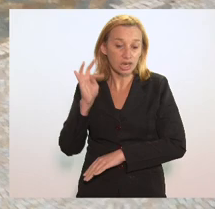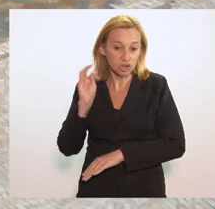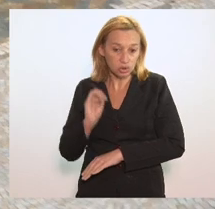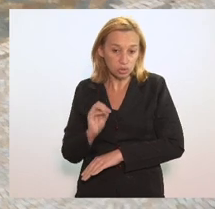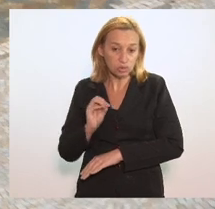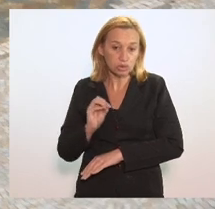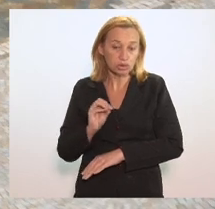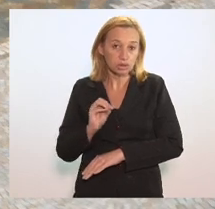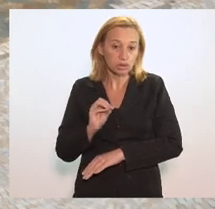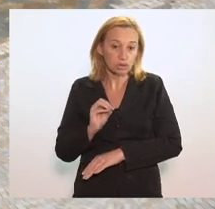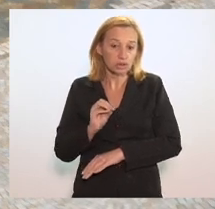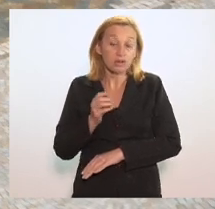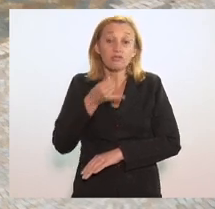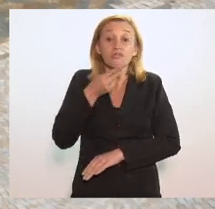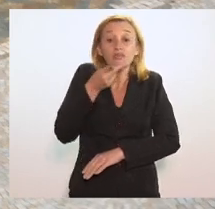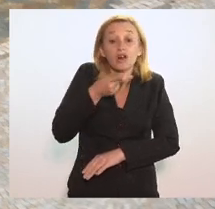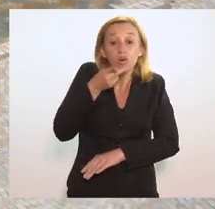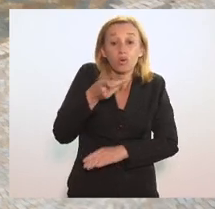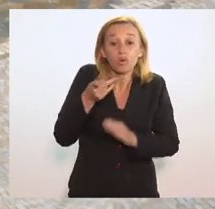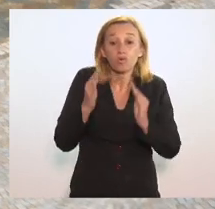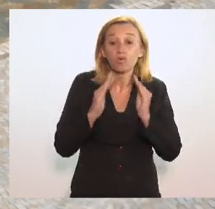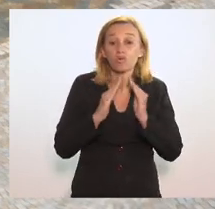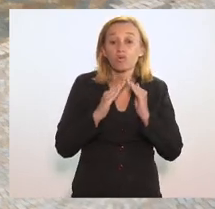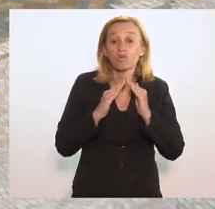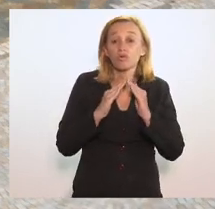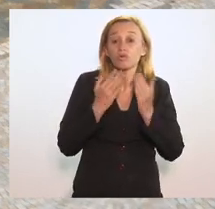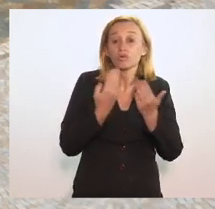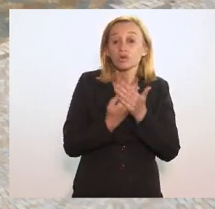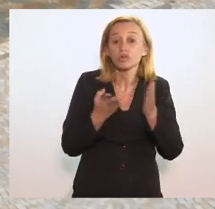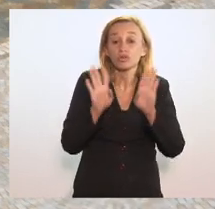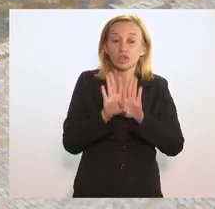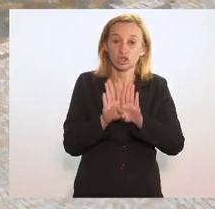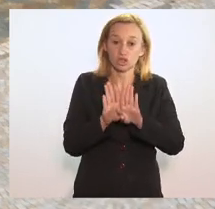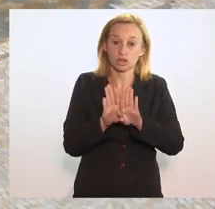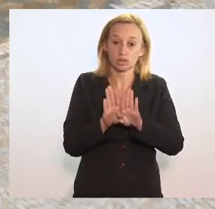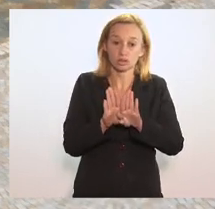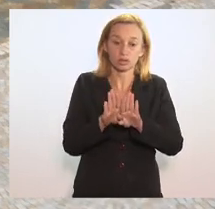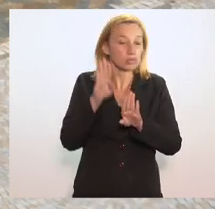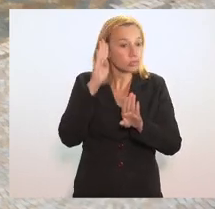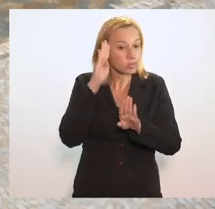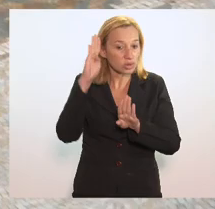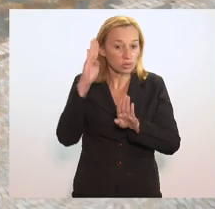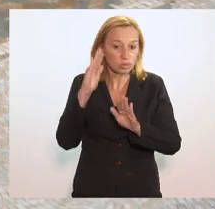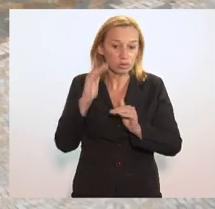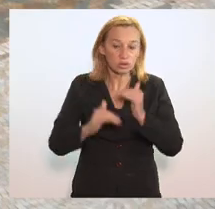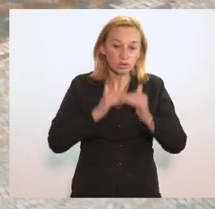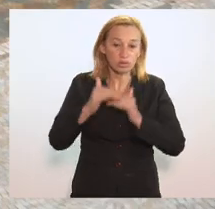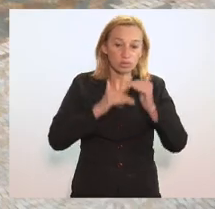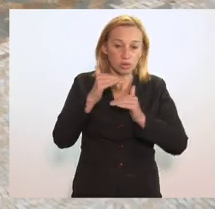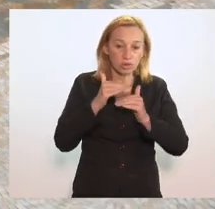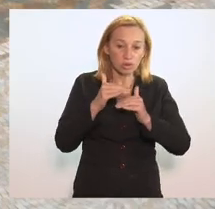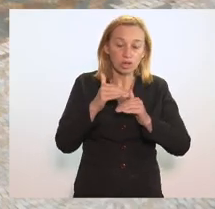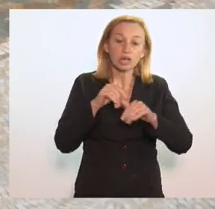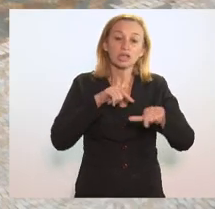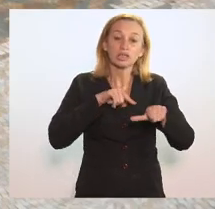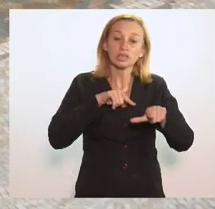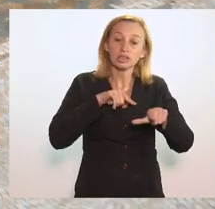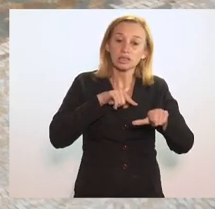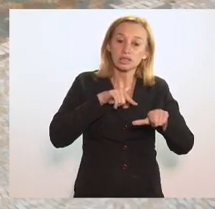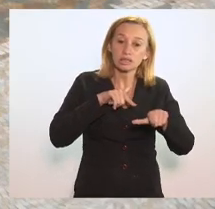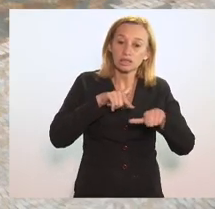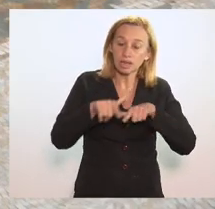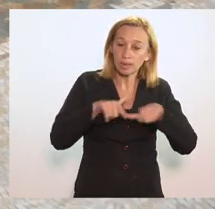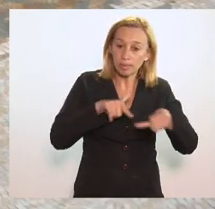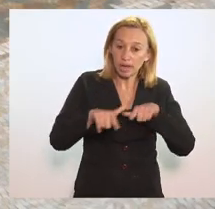em nenhum momento, declarou o fechamento das unidades que são fundamentais para desenvolvimento de emprego, de renda e